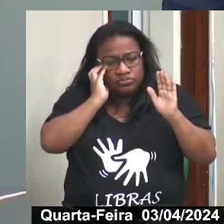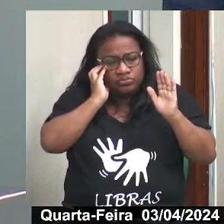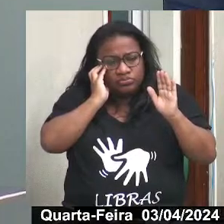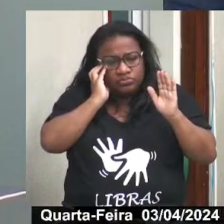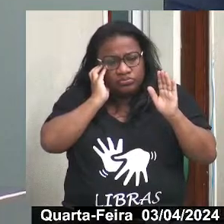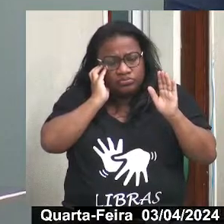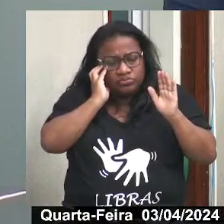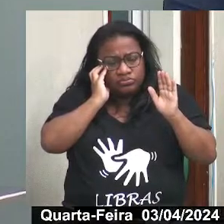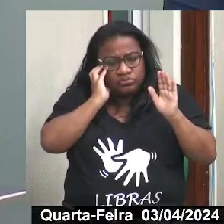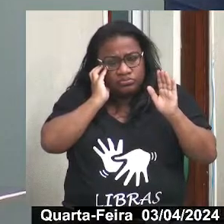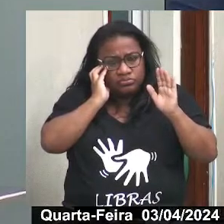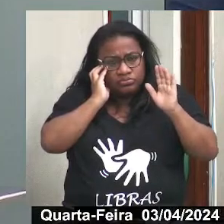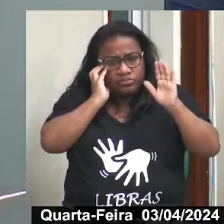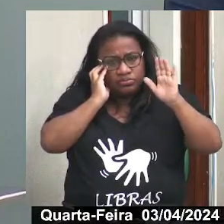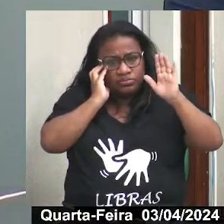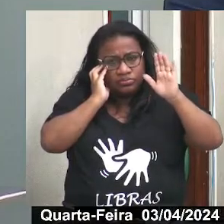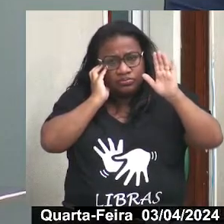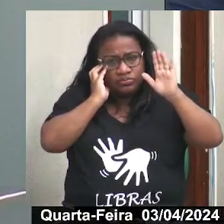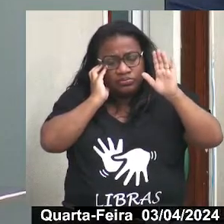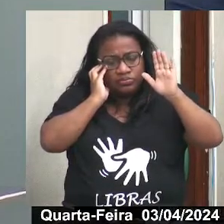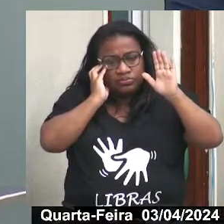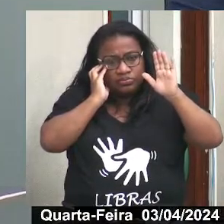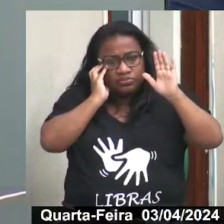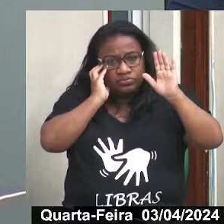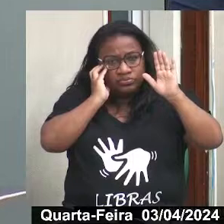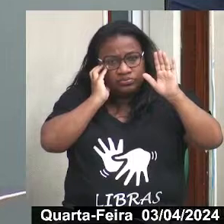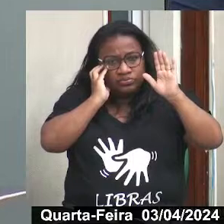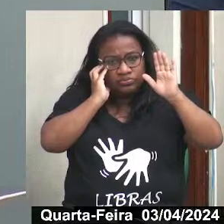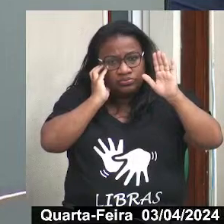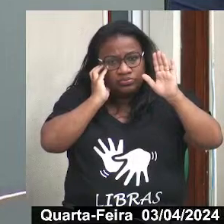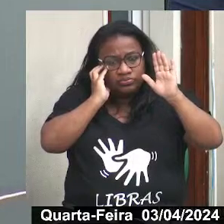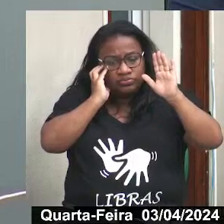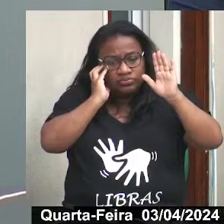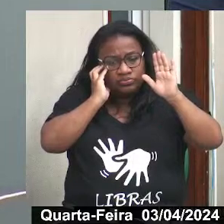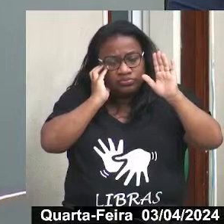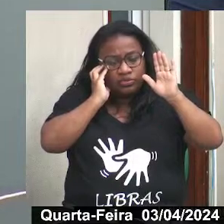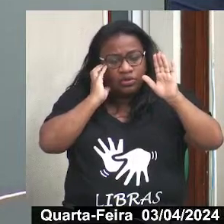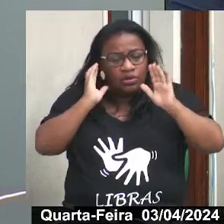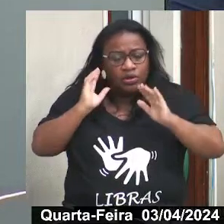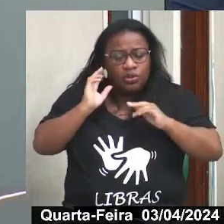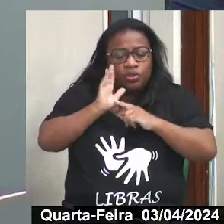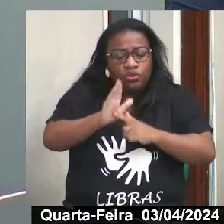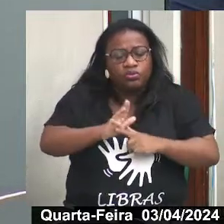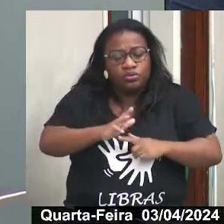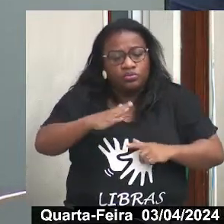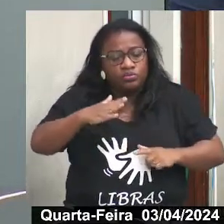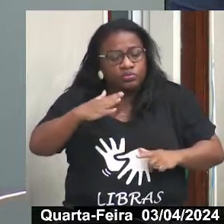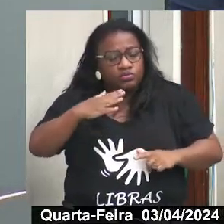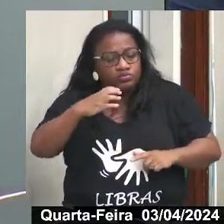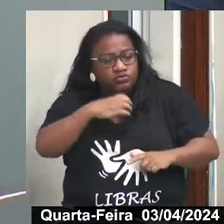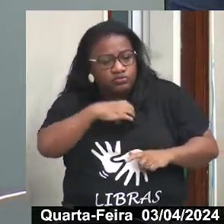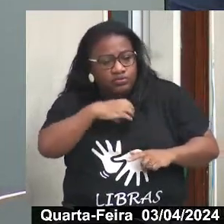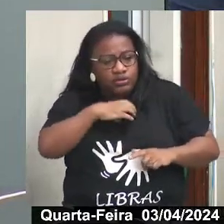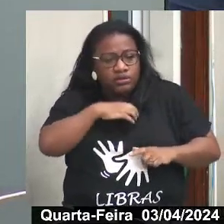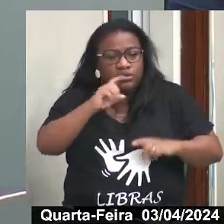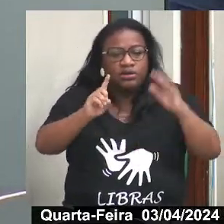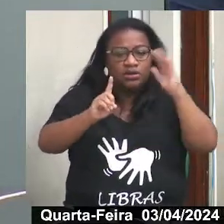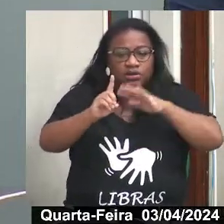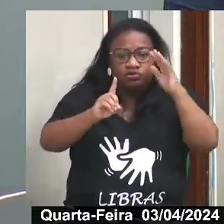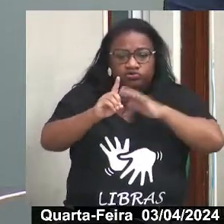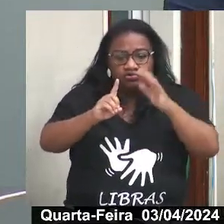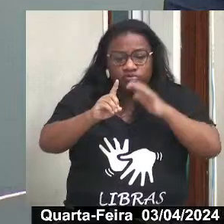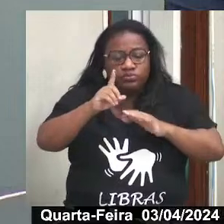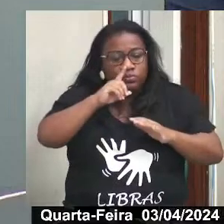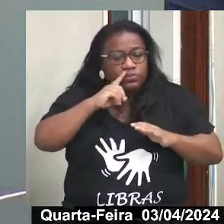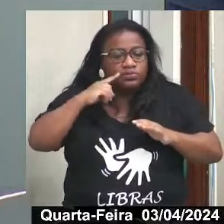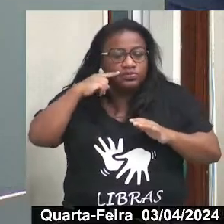Adalto Batista da Silva, José de Souza Santos, Gideon Santos Nascimento e Sandra Casa Conceição. Moção de pesar 8/24, de autoria do vereador Gilson